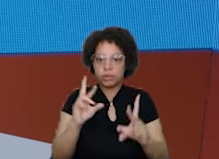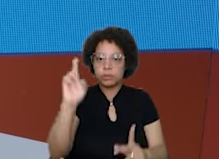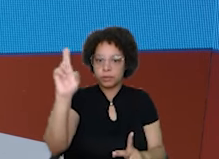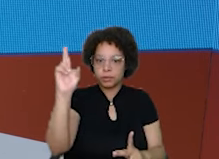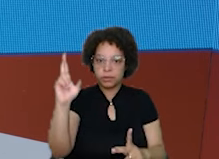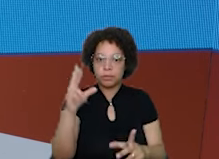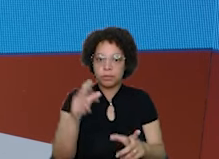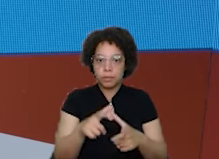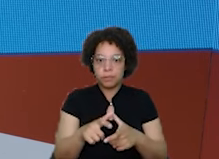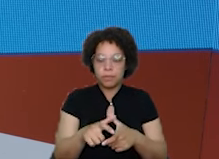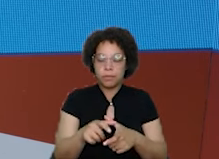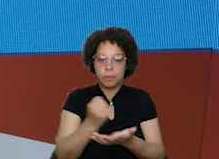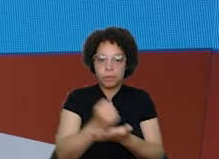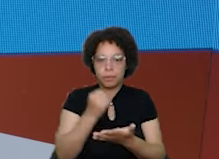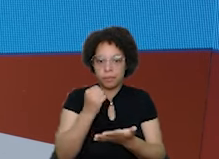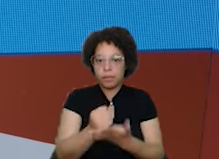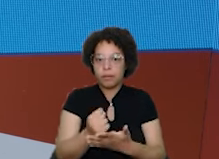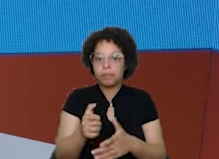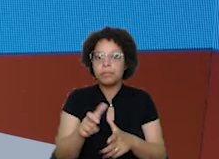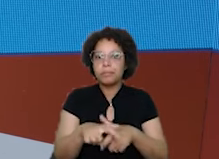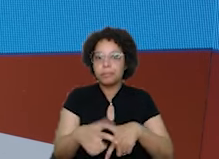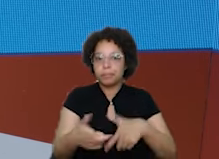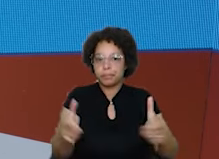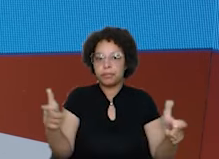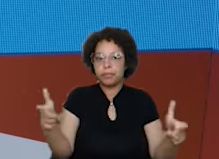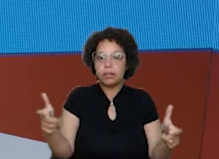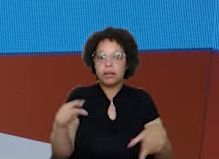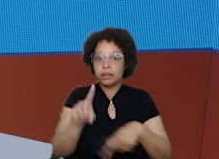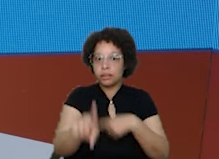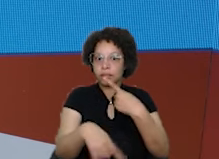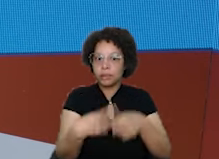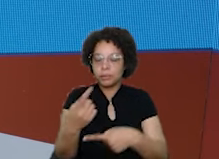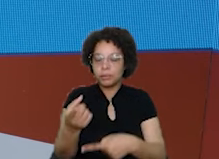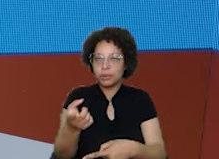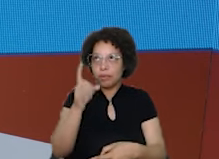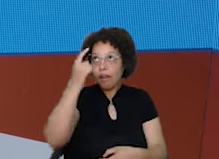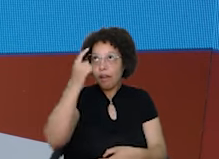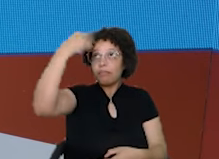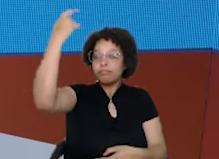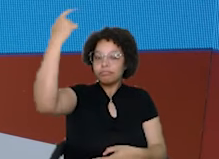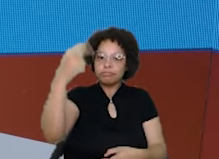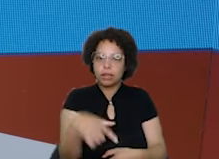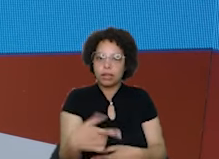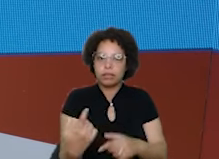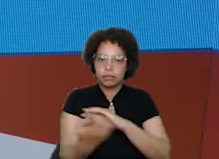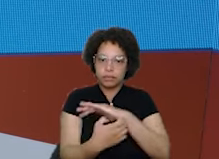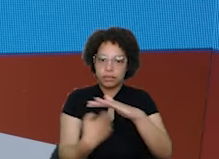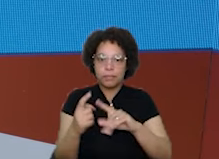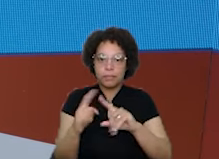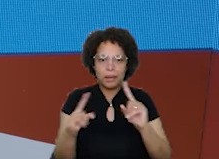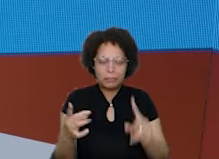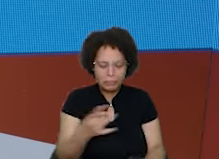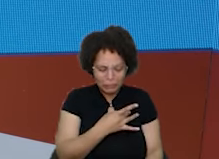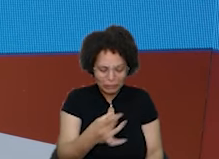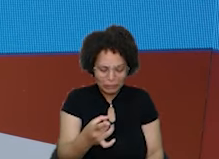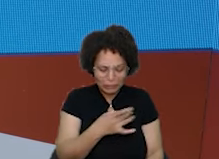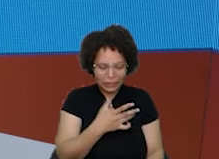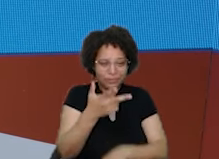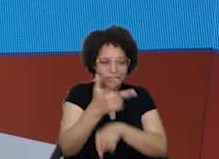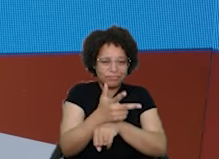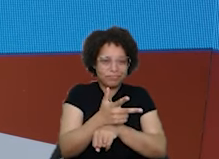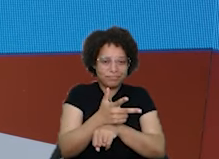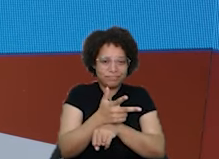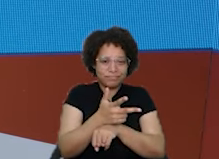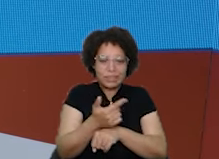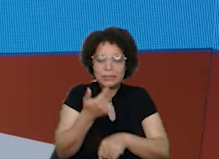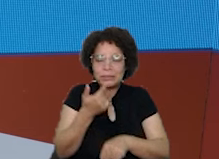Atacadista E aí dessa representação veio a ideia do negócio só que ela morria de medo de falar pelas câmeras né falava o que que eu